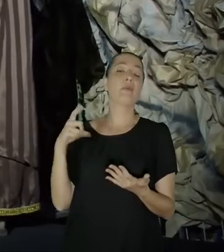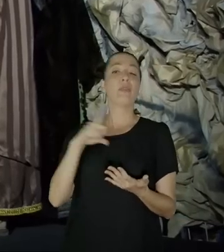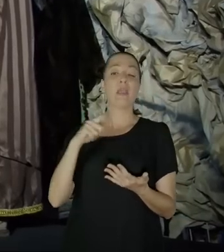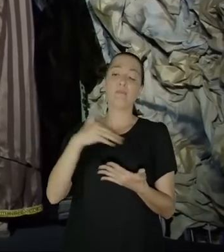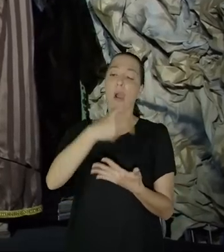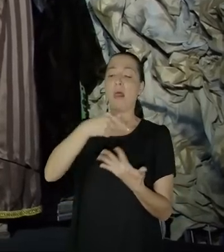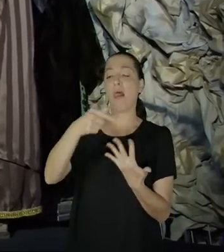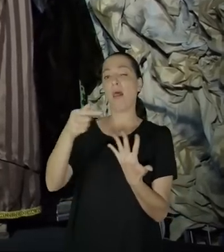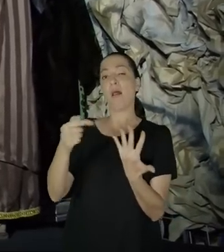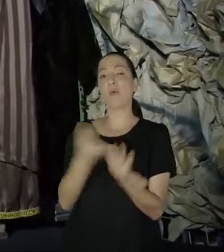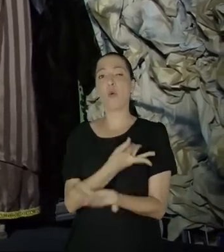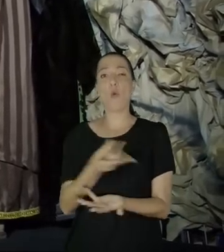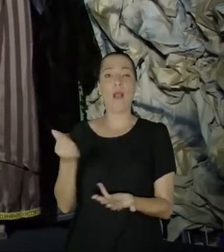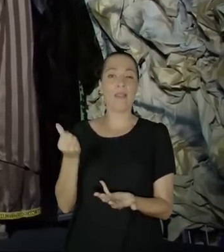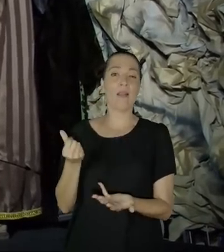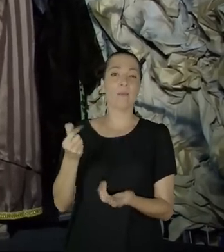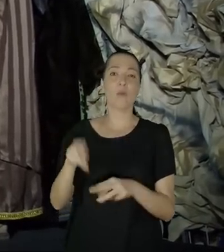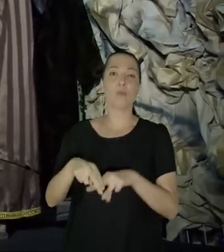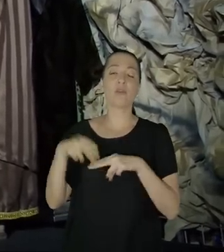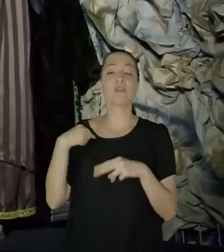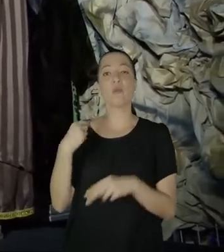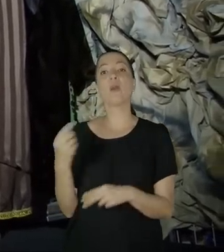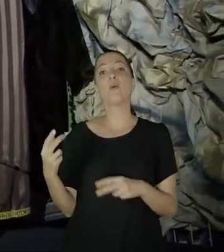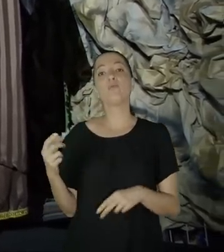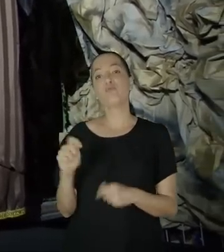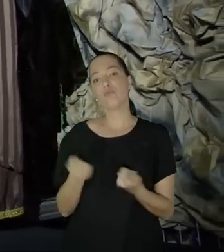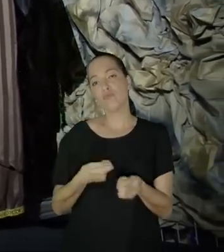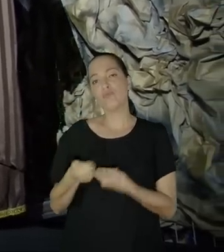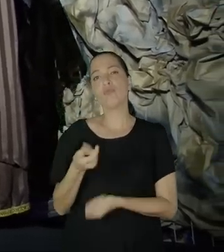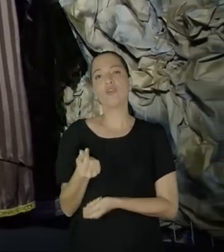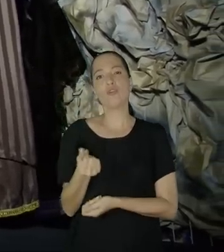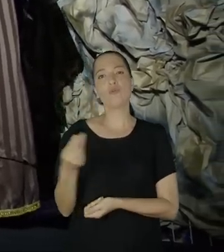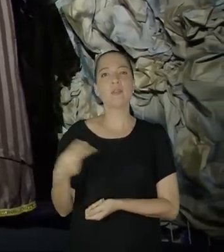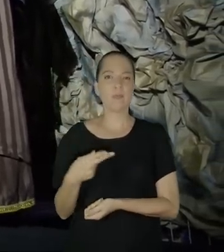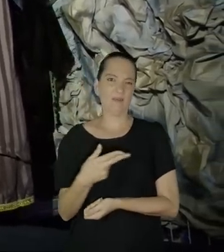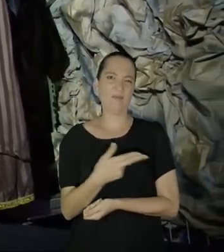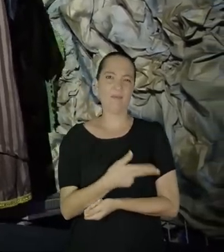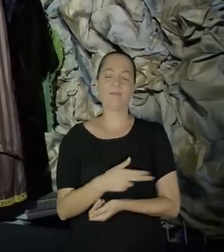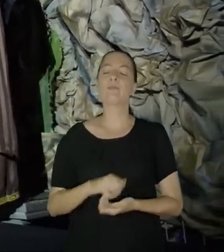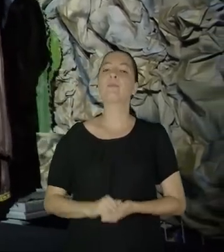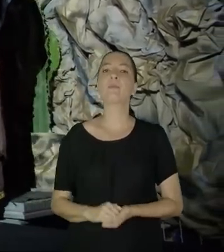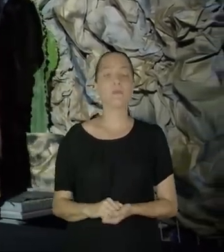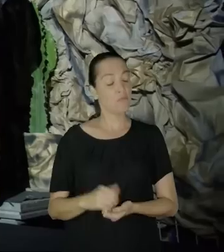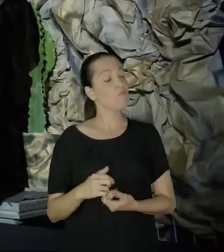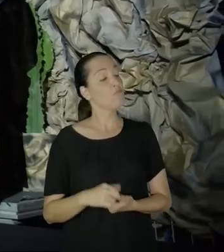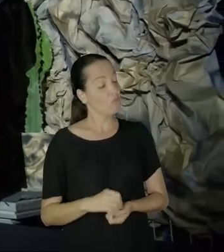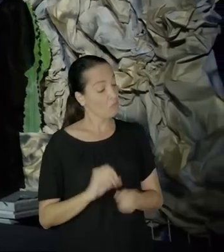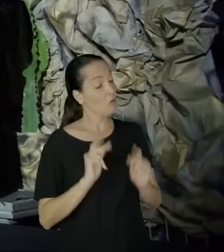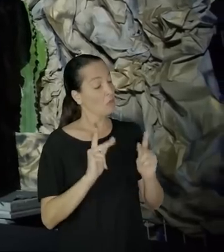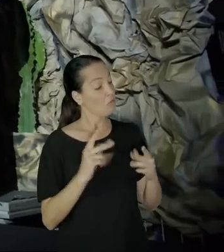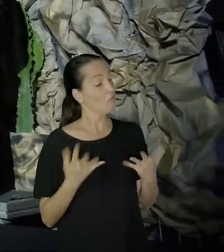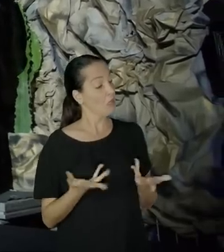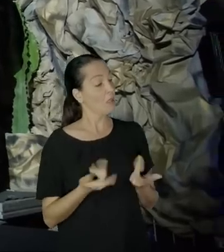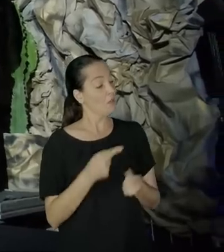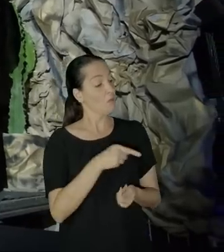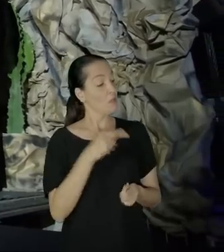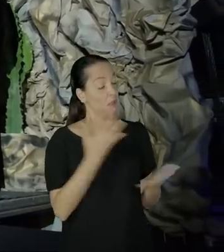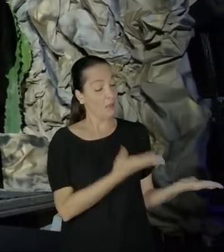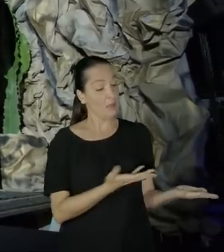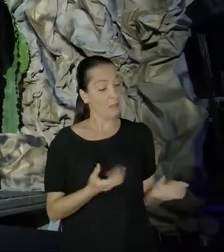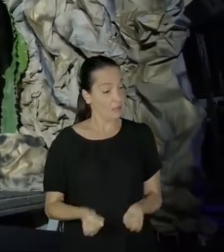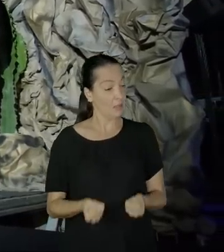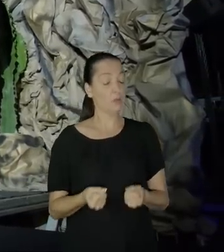qualidades foi confiado a mim ser o tesoureiro. Estamos muito lisonjeados por ter aceitado o